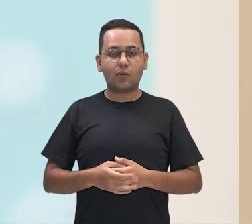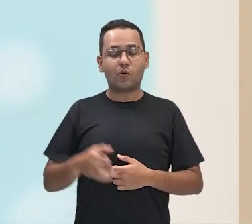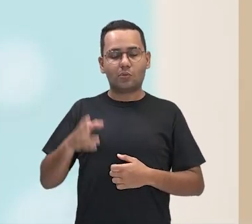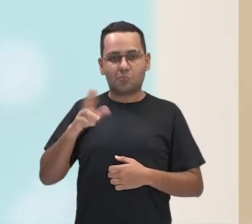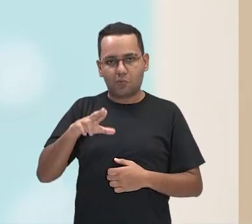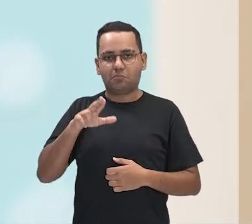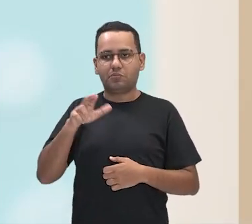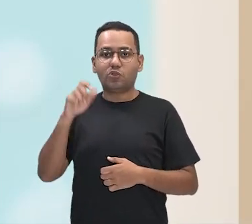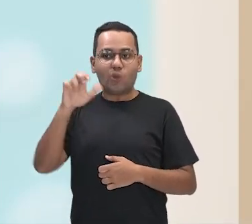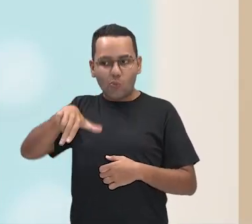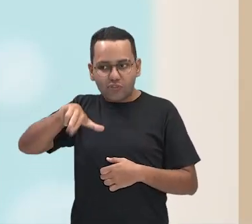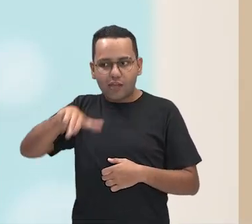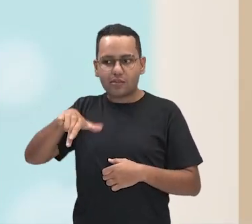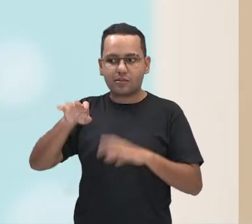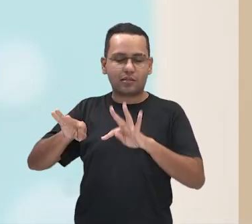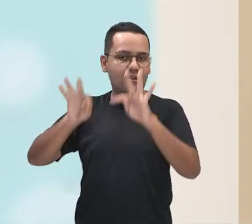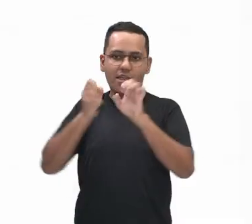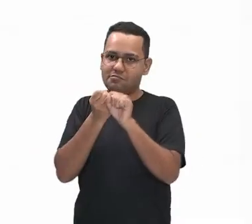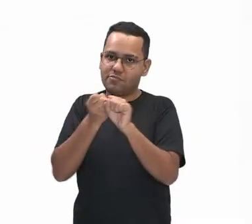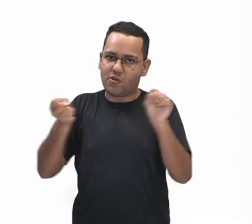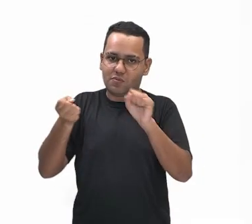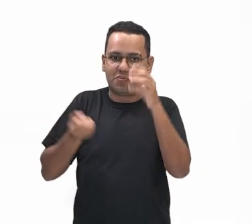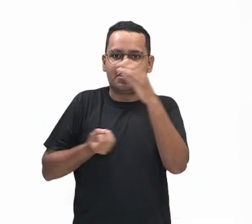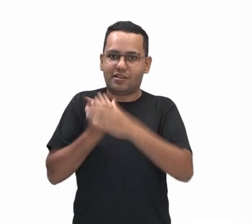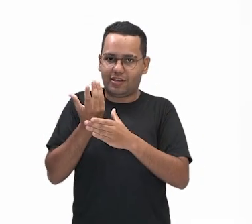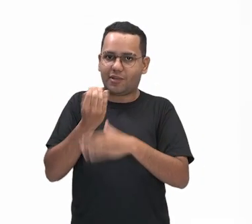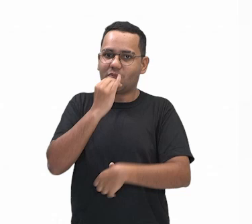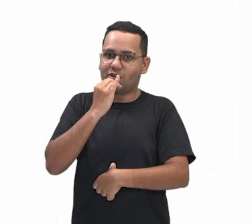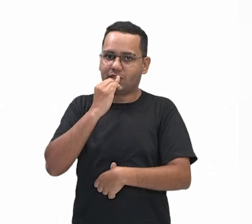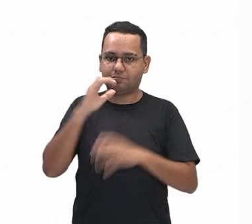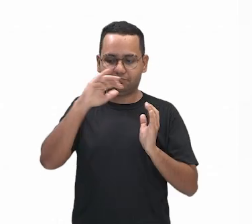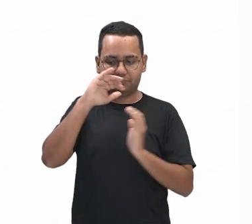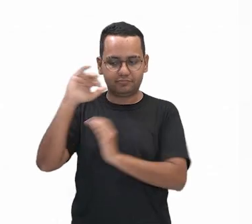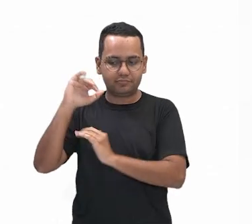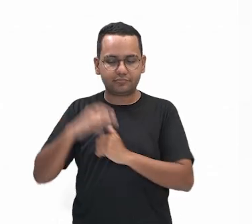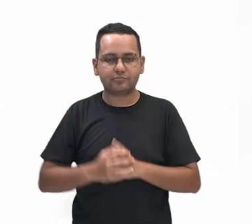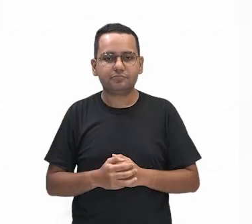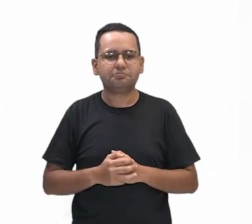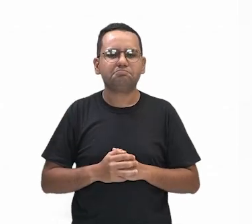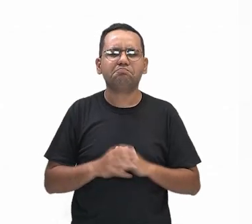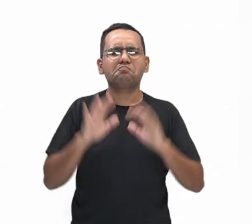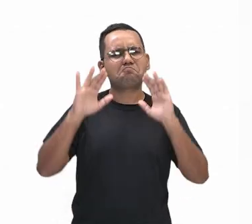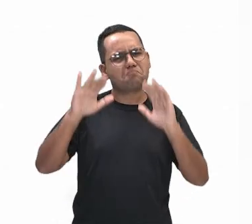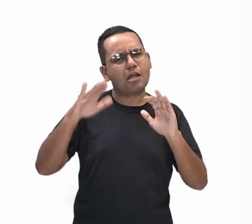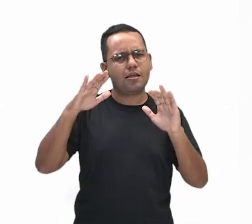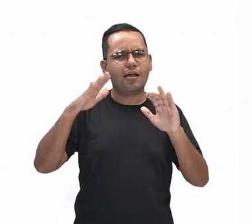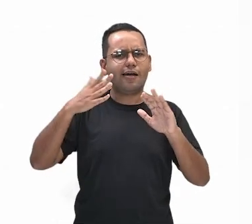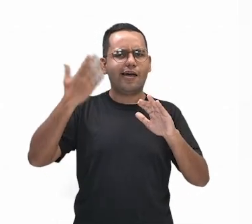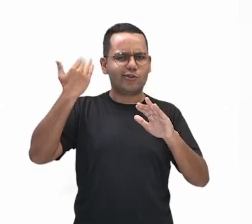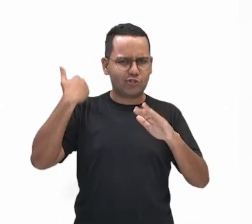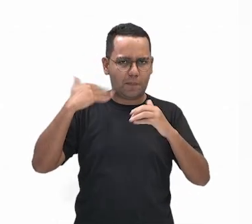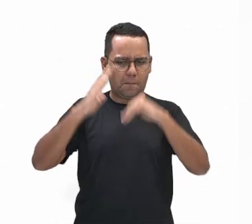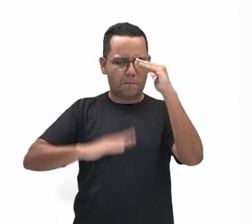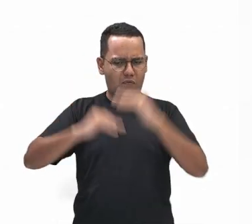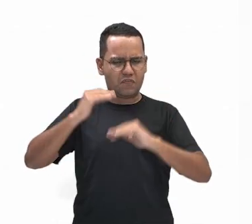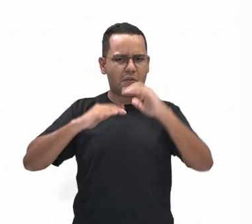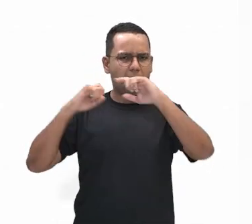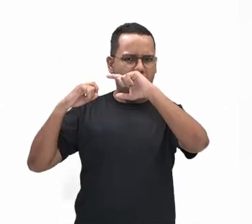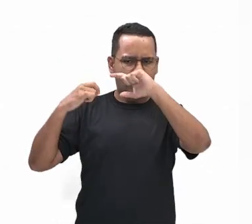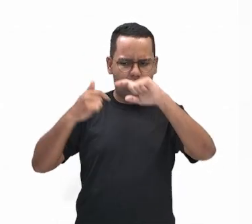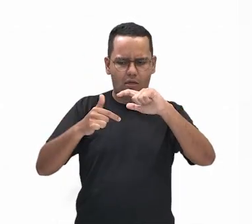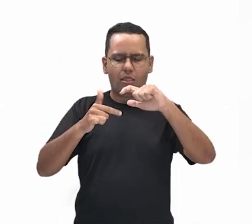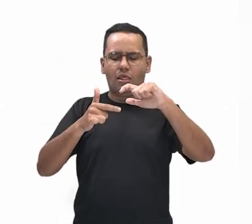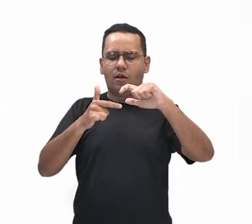isso acontecer. Para muitos artistas, as tradicionais telas de quadro deixaram de ser